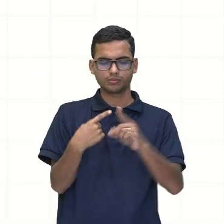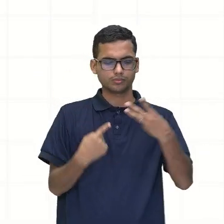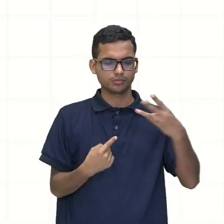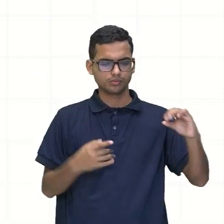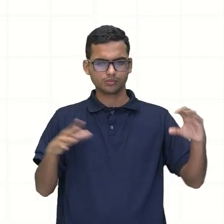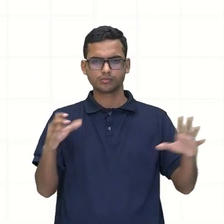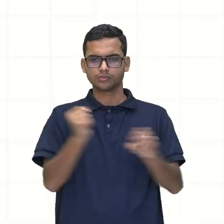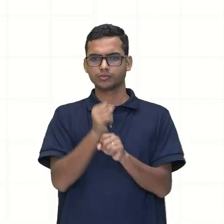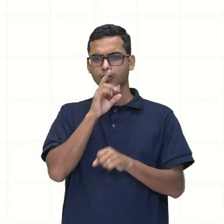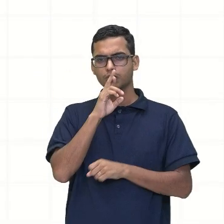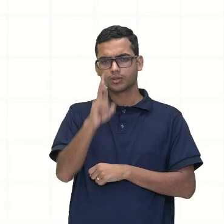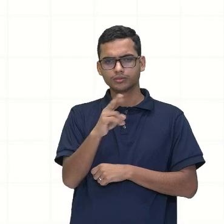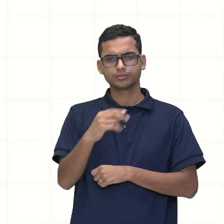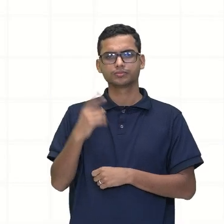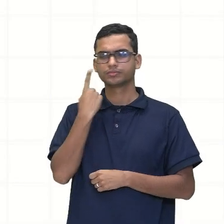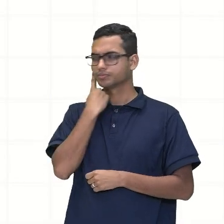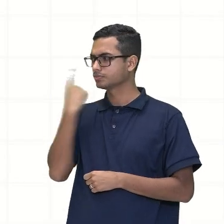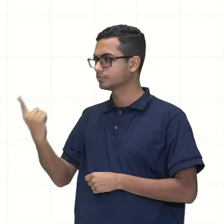saldo foi para